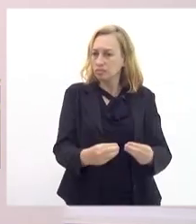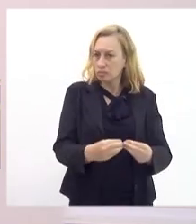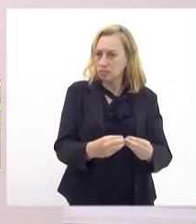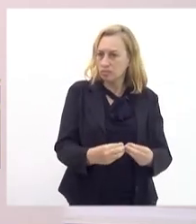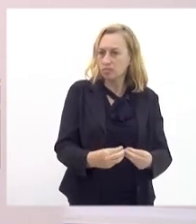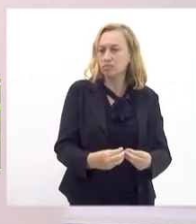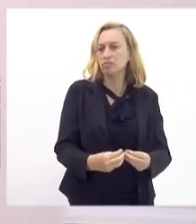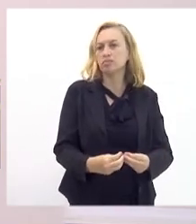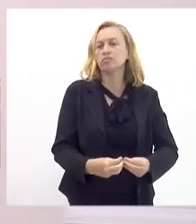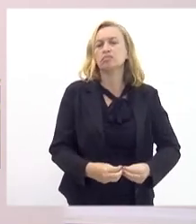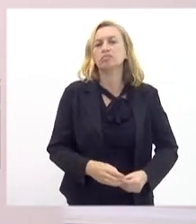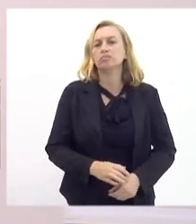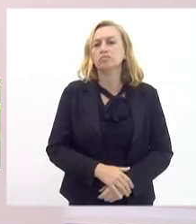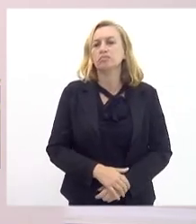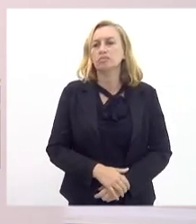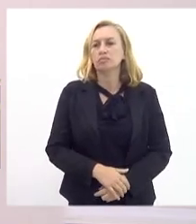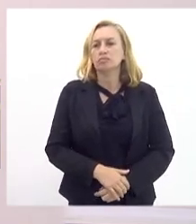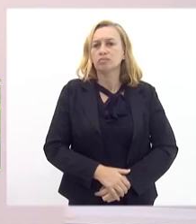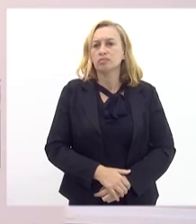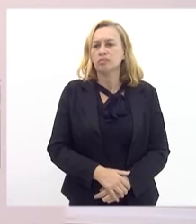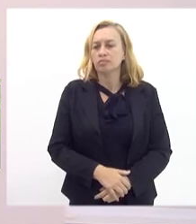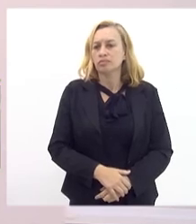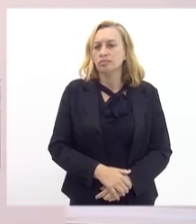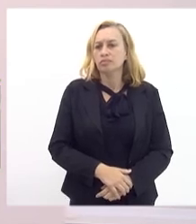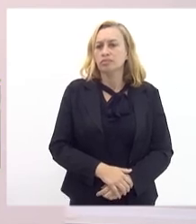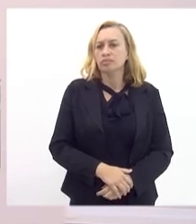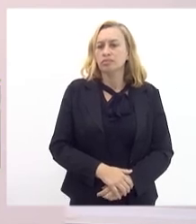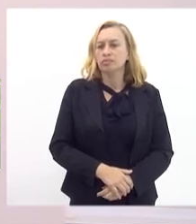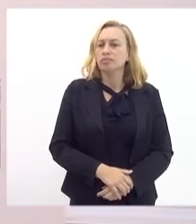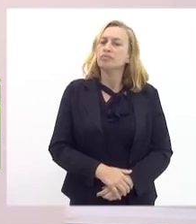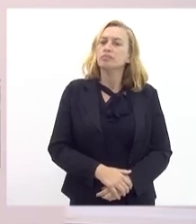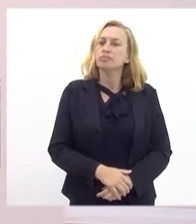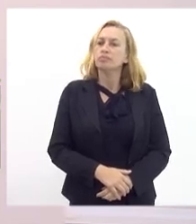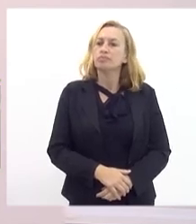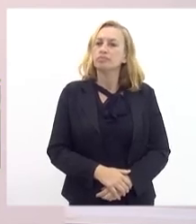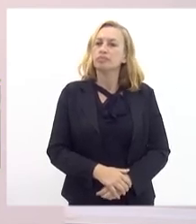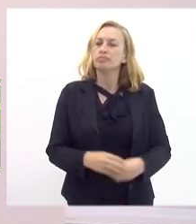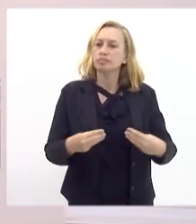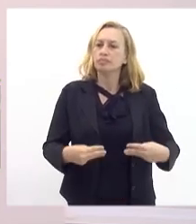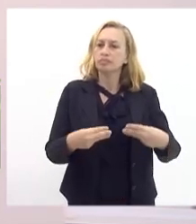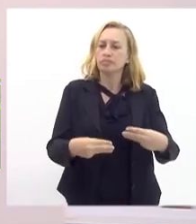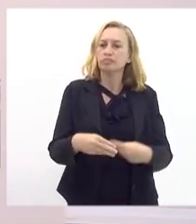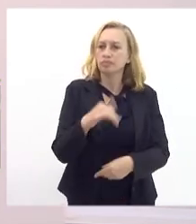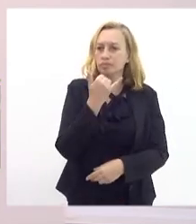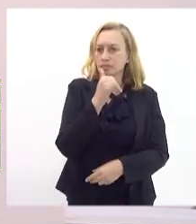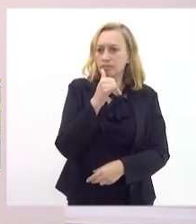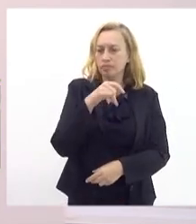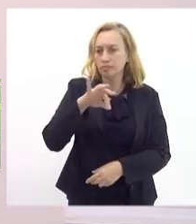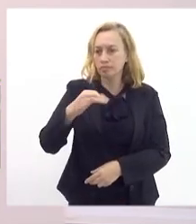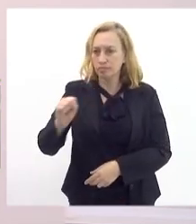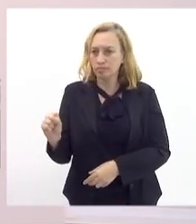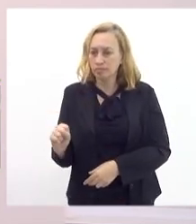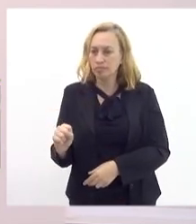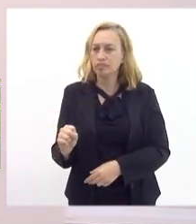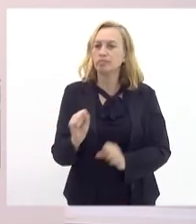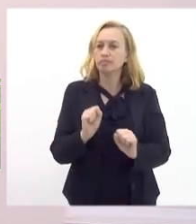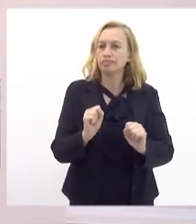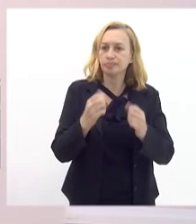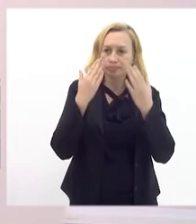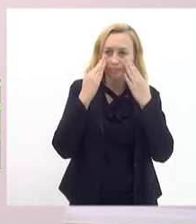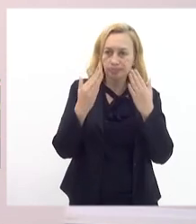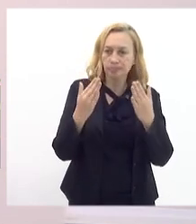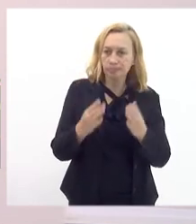escassez Íris eu acho que a unicidade de Minas e energia e ele ele pode apresentar a